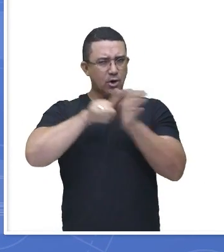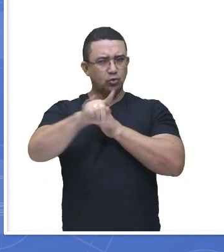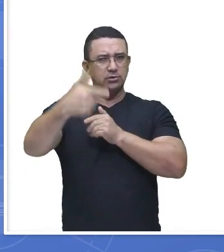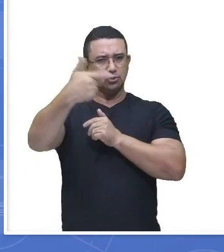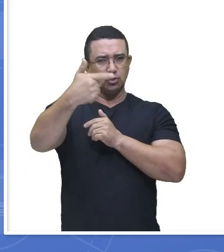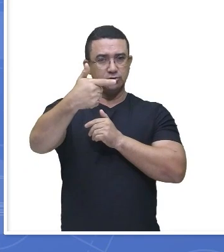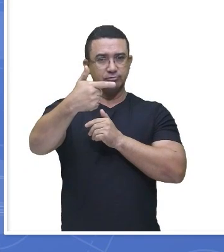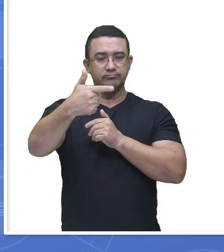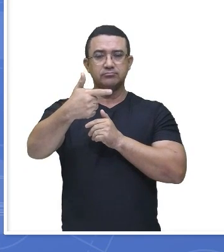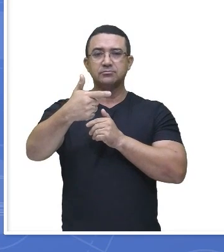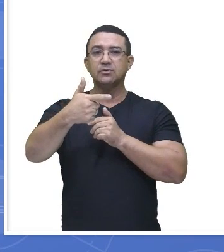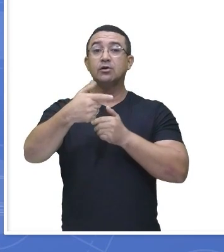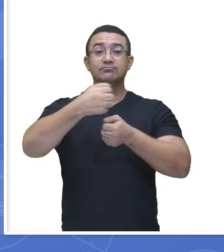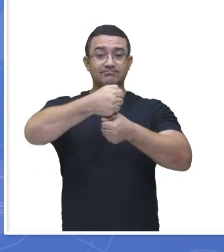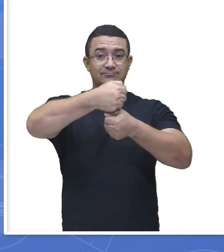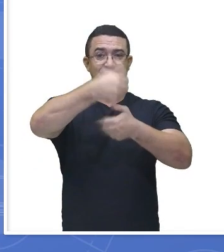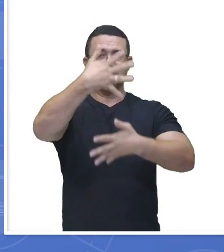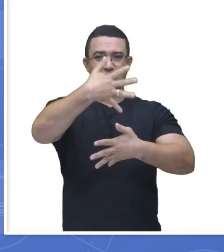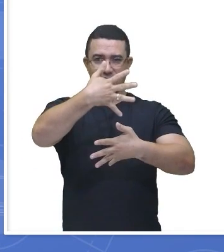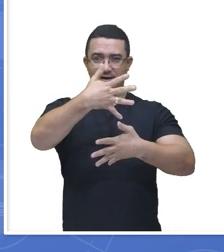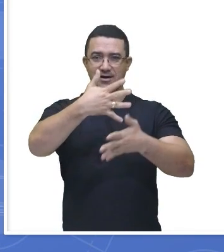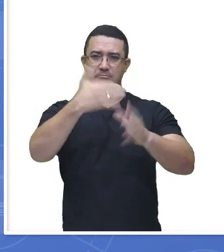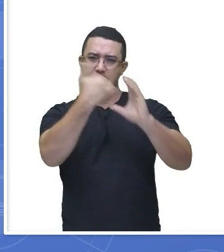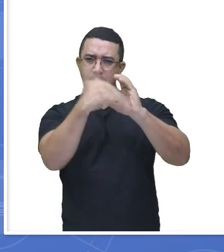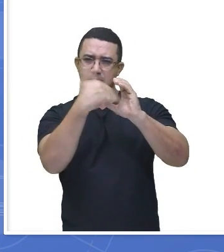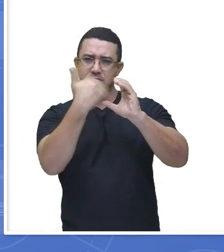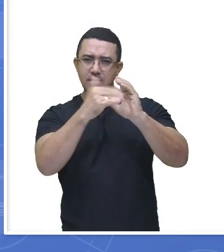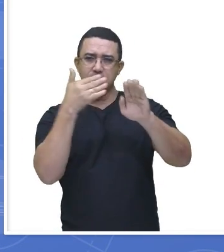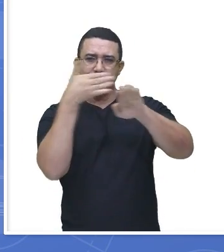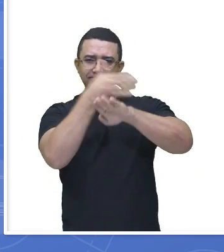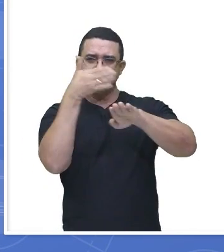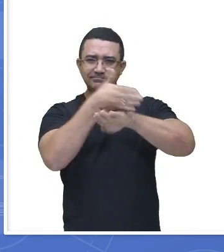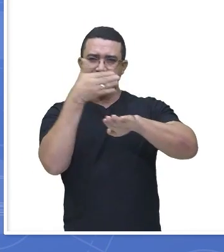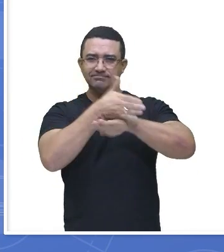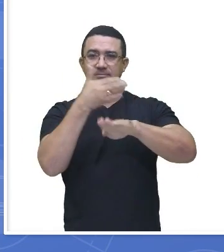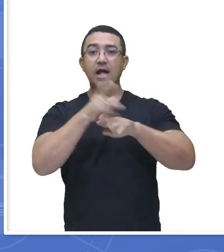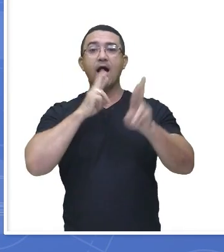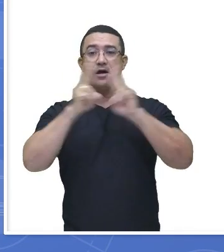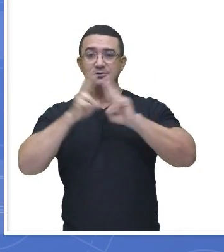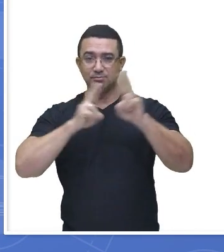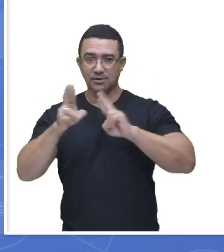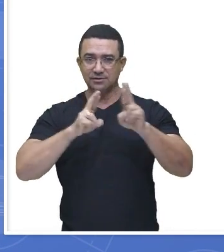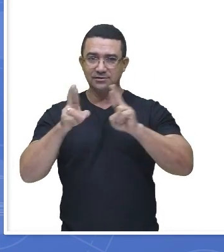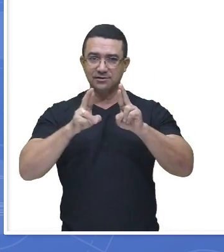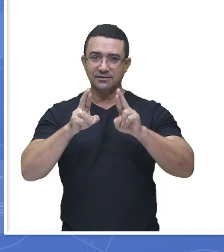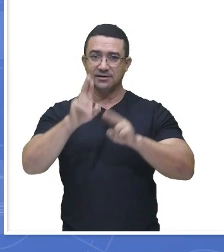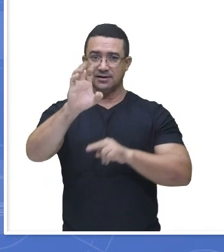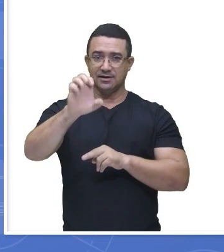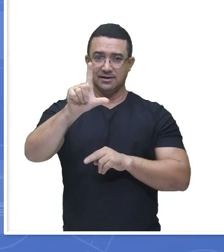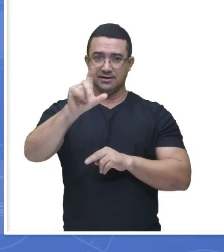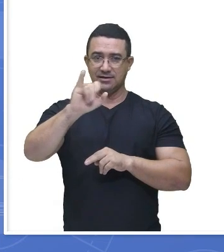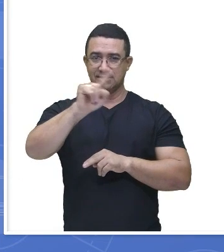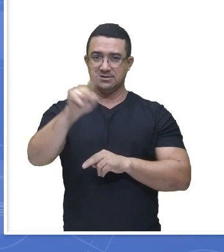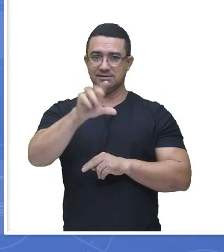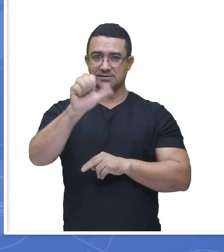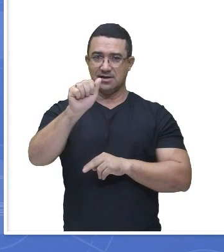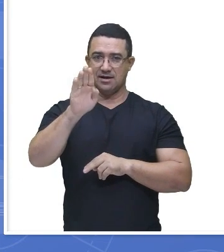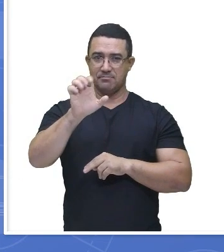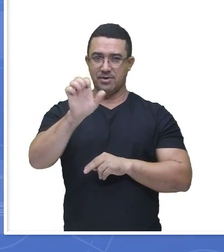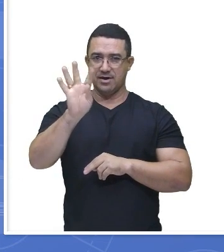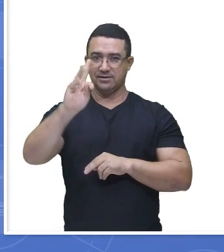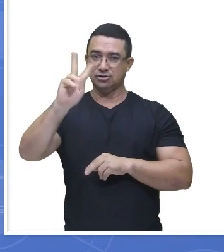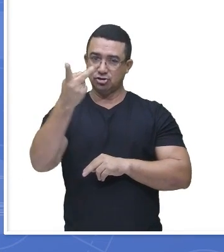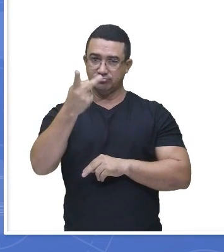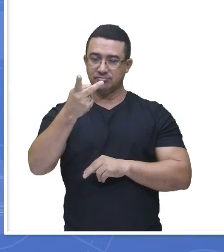lá. Respostas, participação no chat aí, olha aí. Lá do Solon de Lucena, de novo, a Elizabeth disse